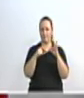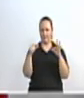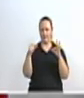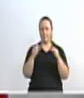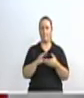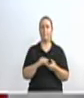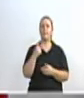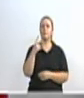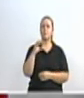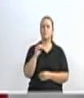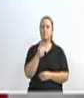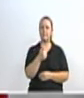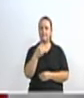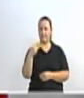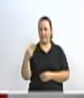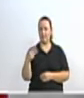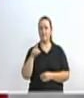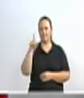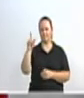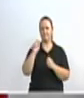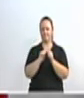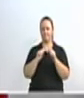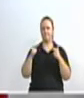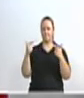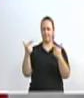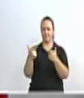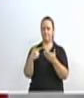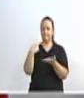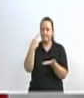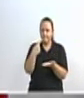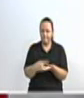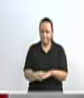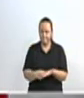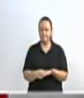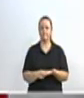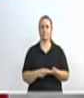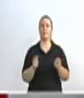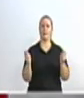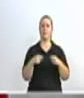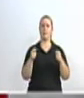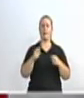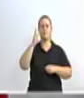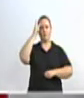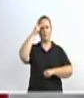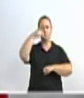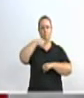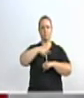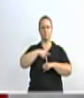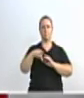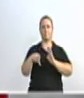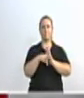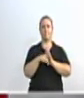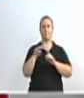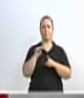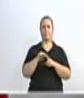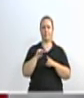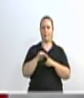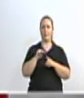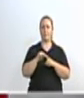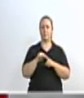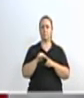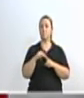tivemos a audiência pública da Alesc, foi firmado um TAC que dava até essa autonomia para o município. O que talvez